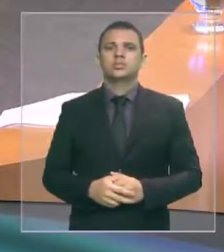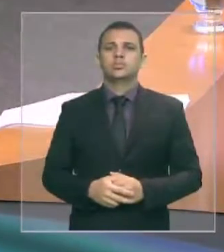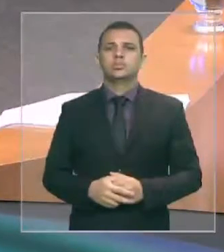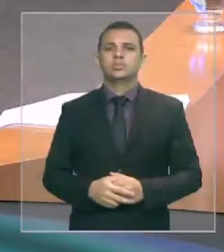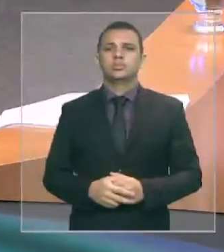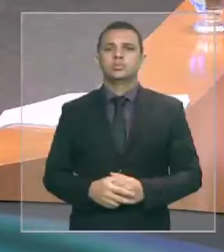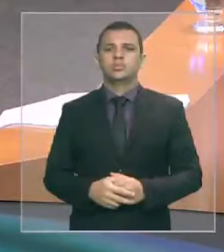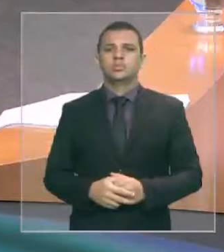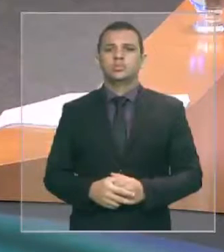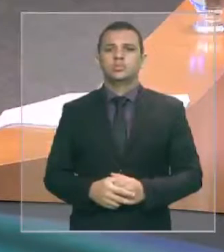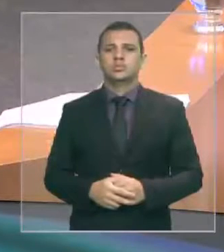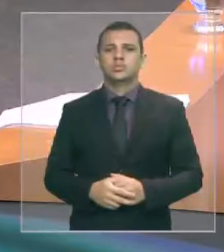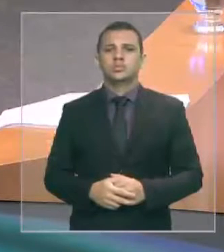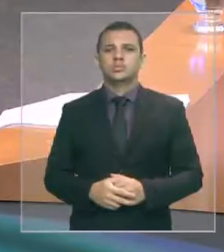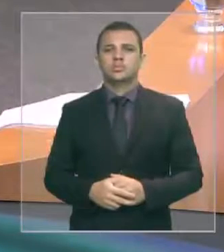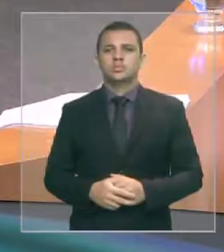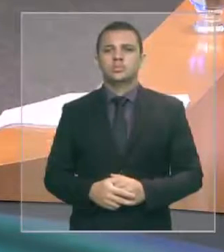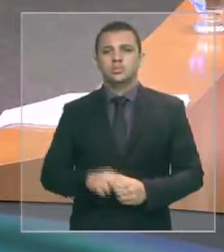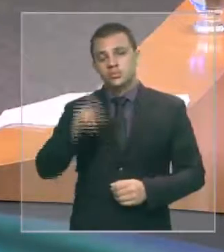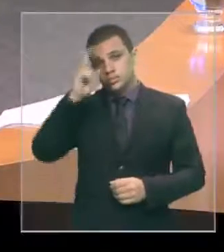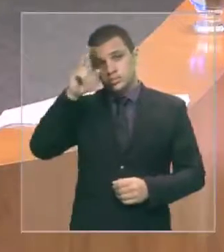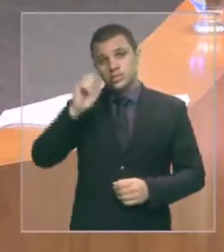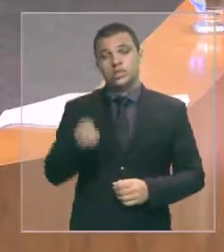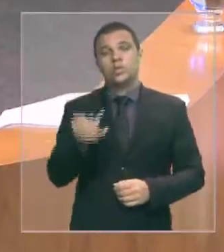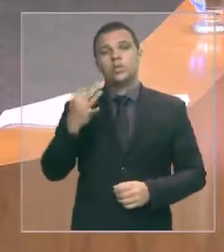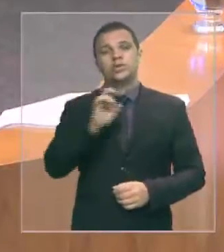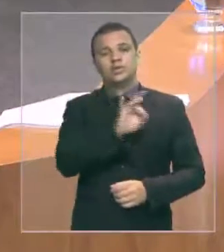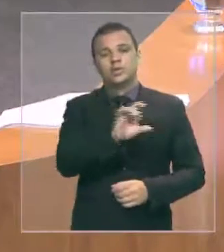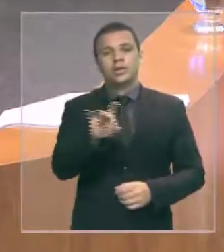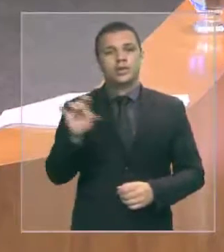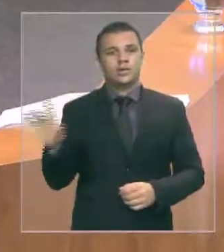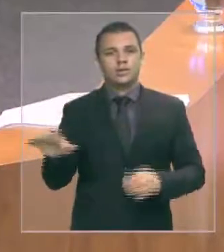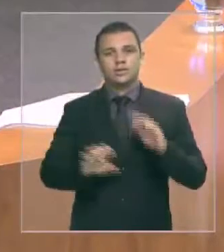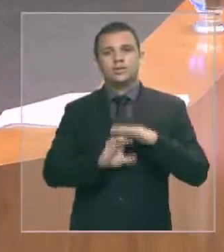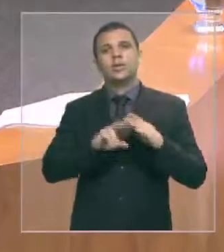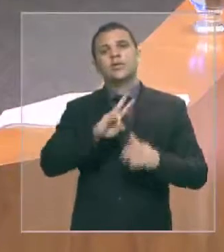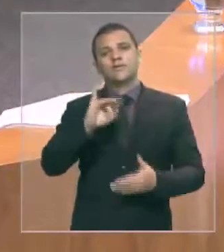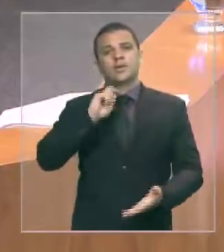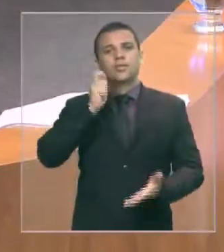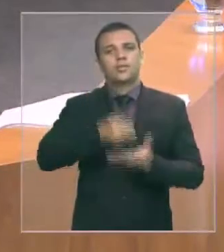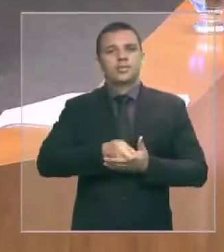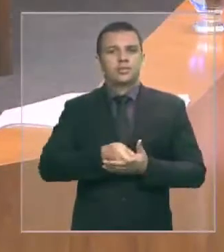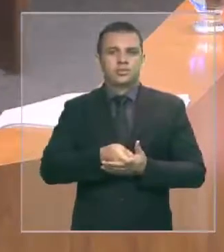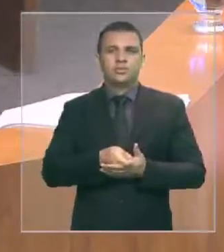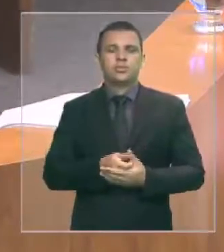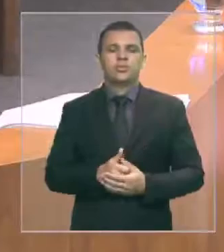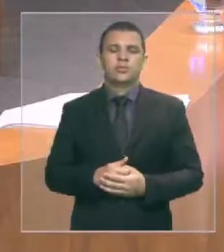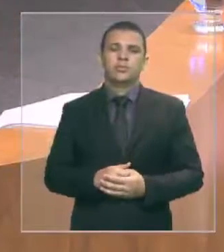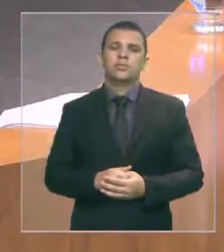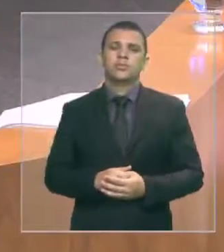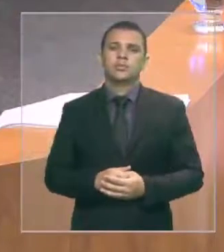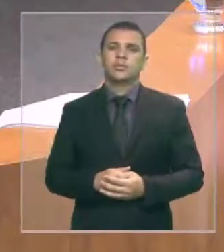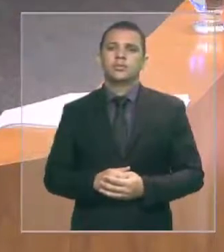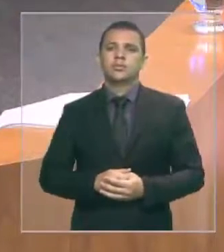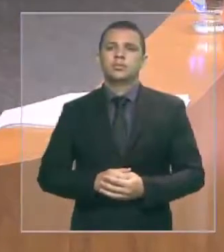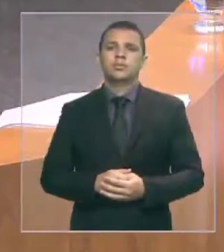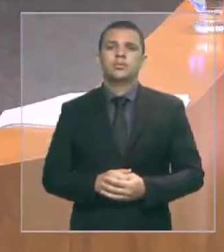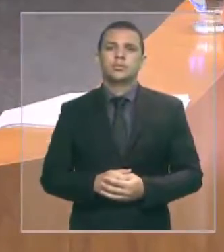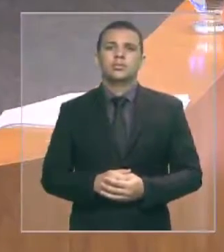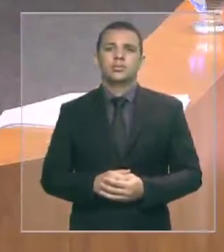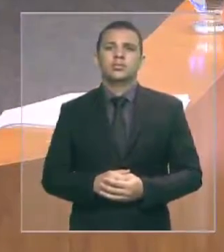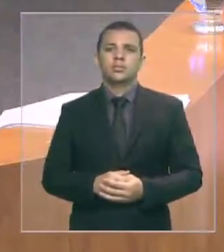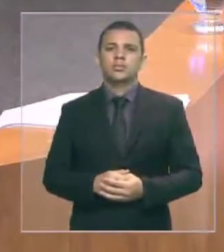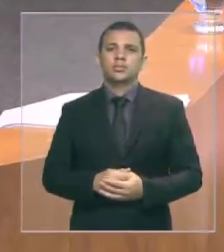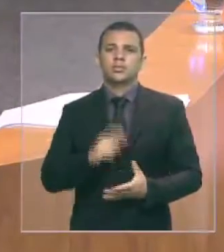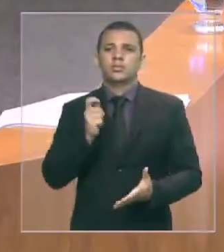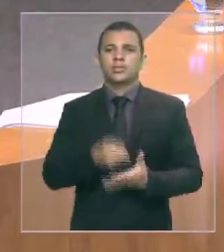do valor que cada empresa pagará para este fundo de